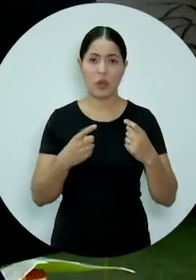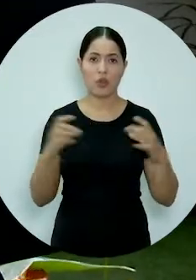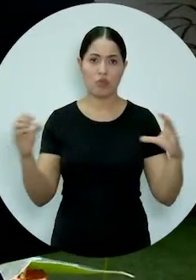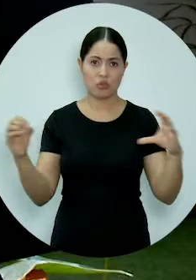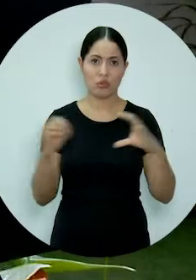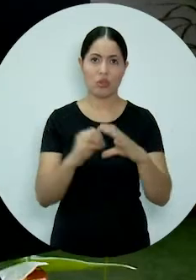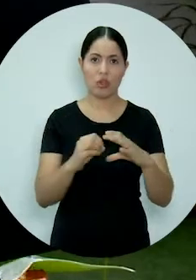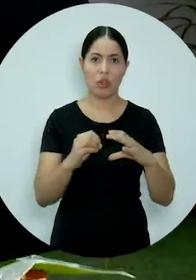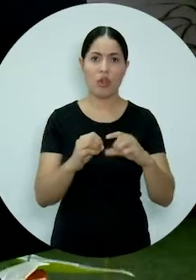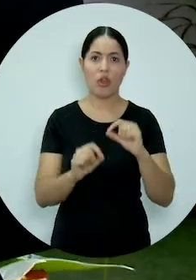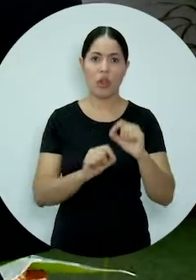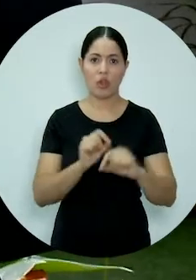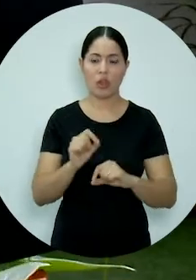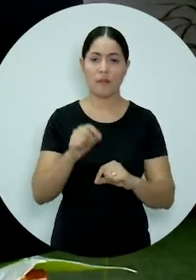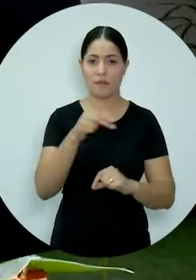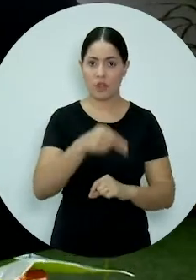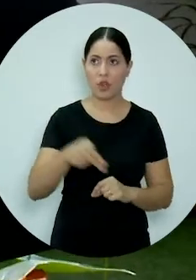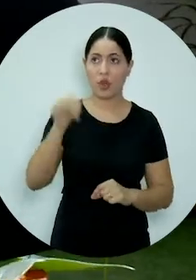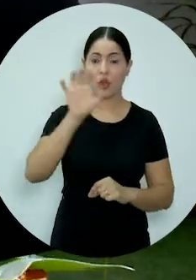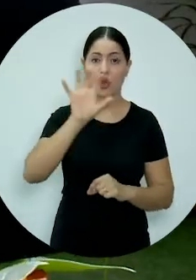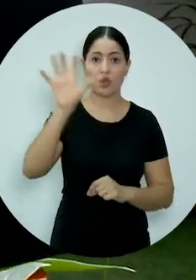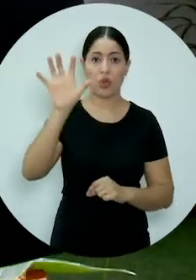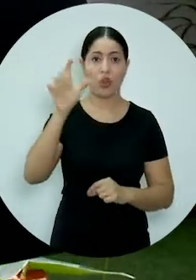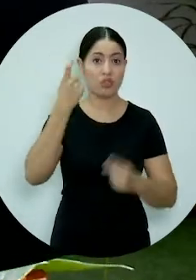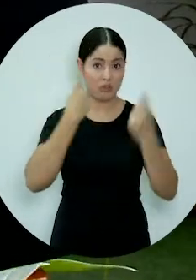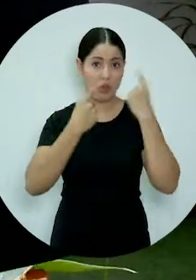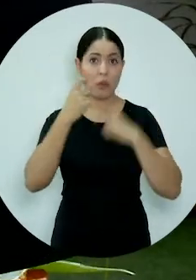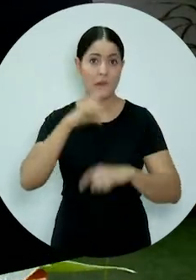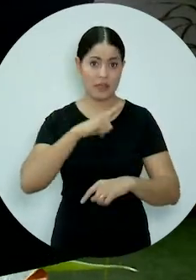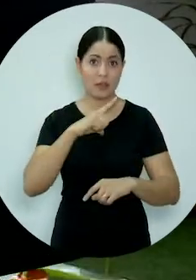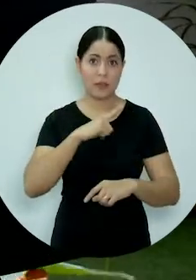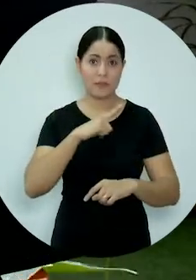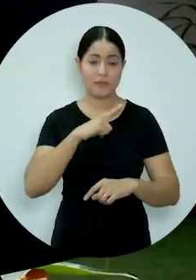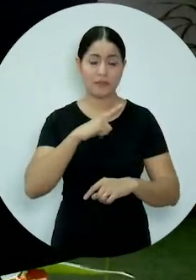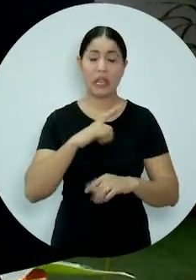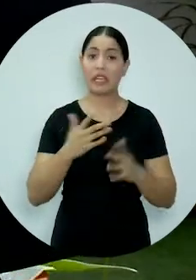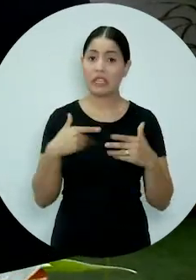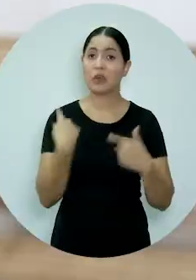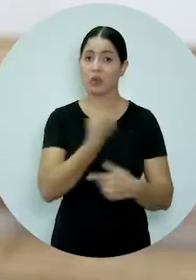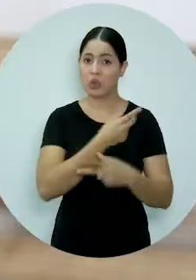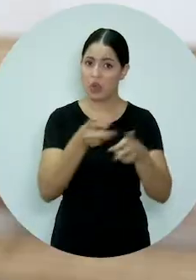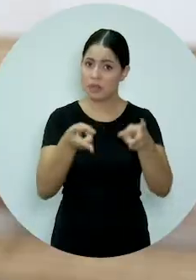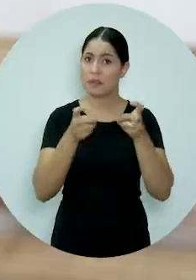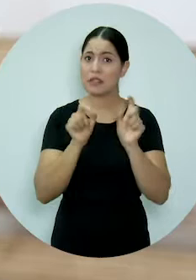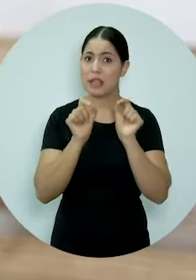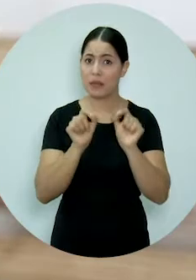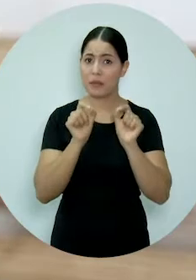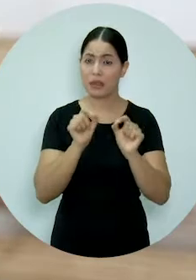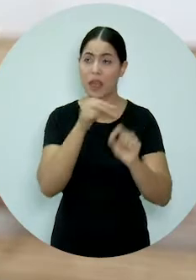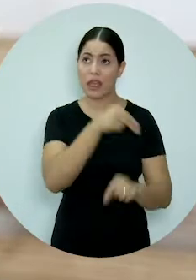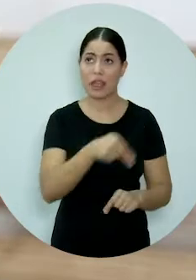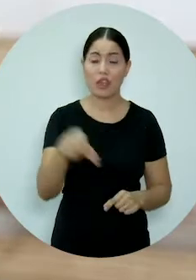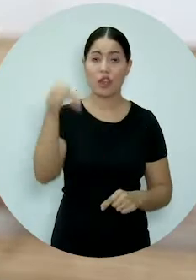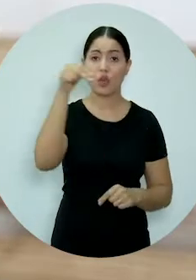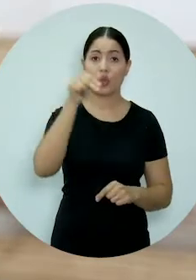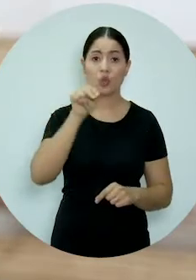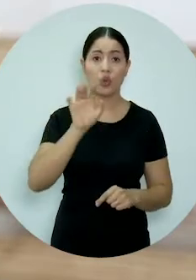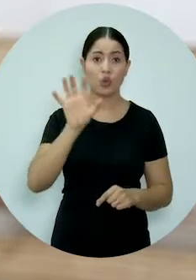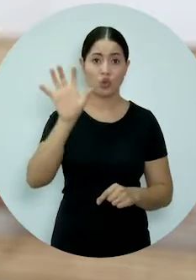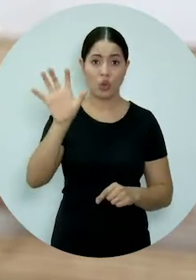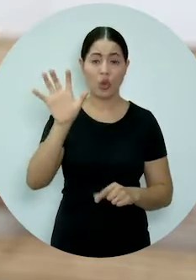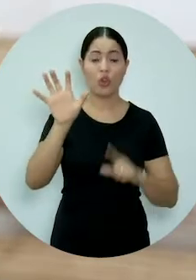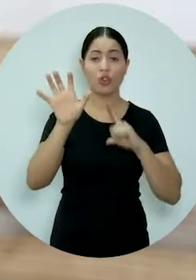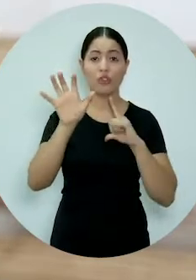na região centro-norte ainda é distinta, né? Portanto, nós percebemos na região